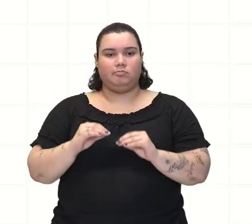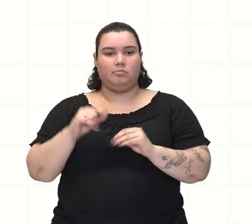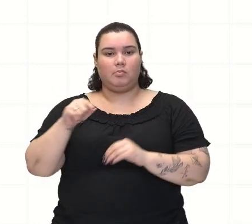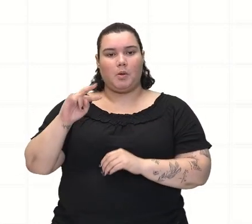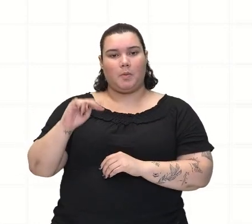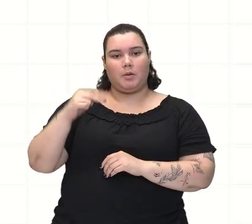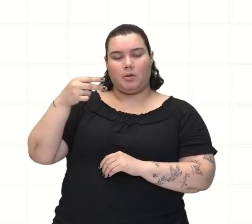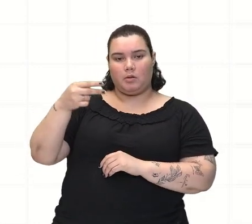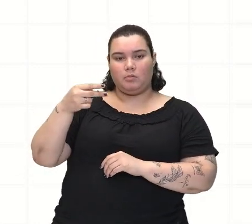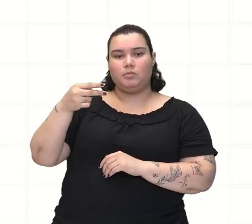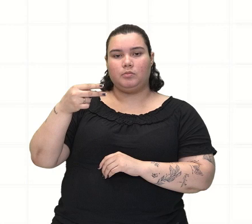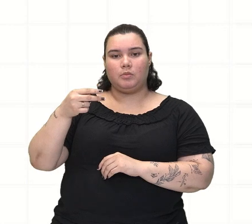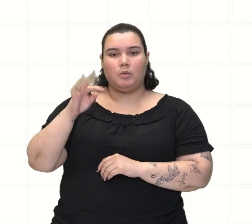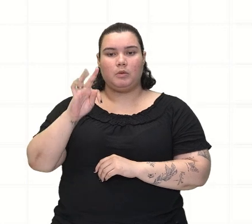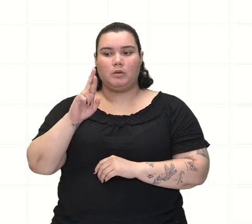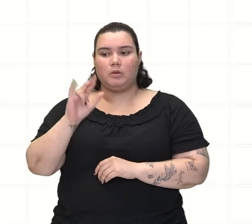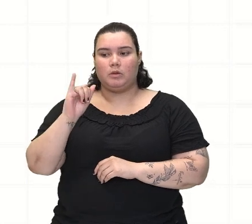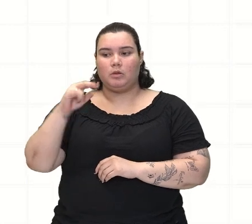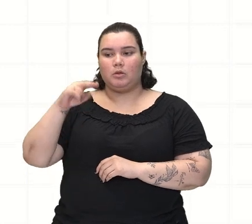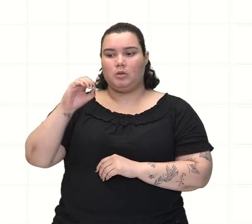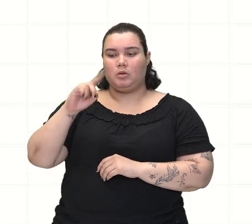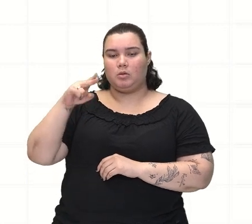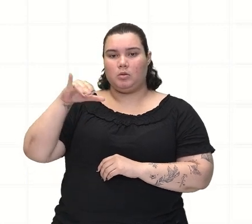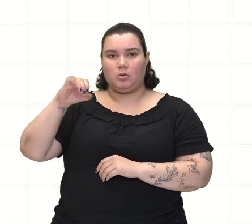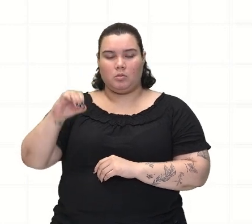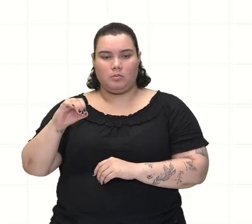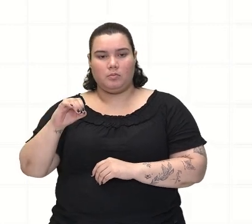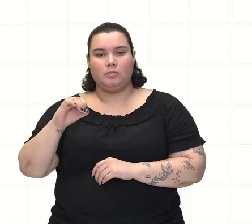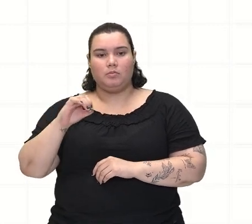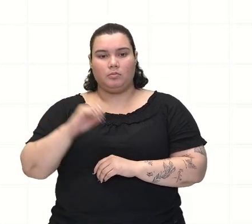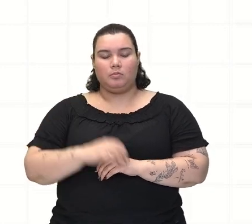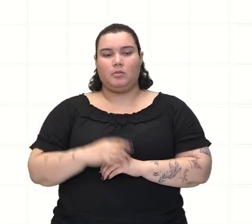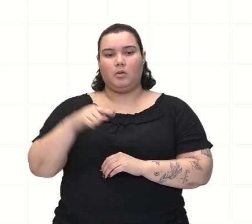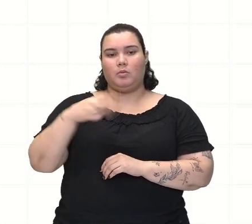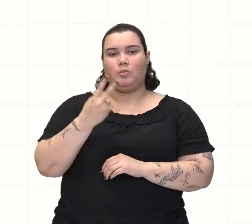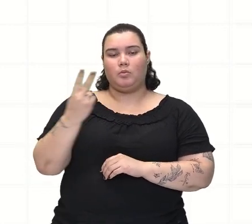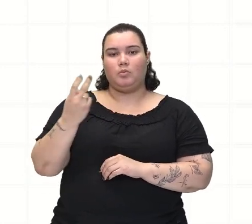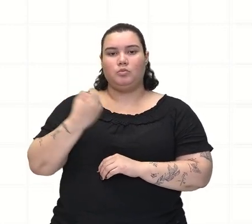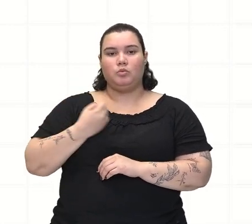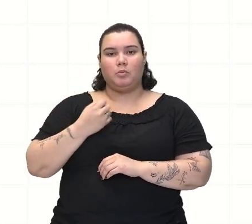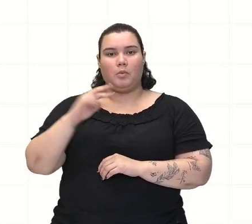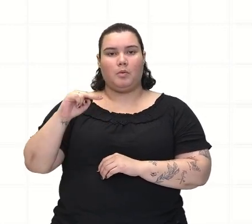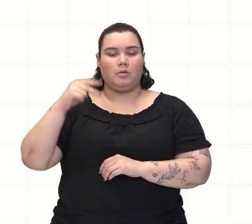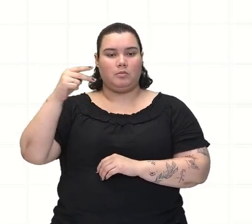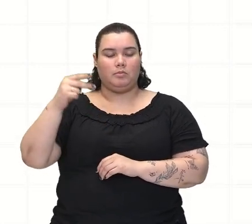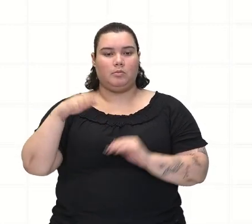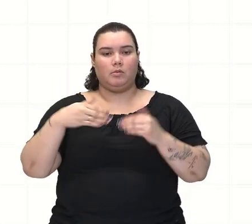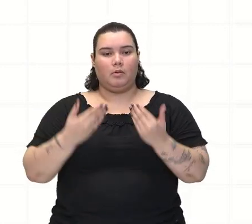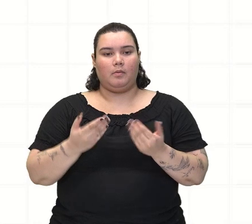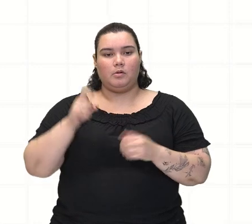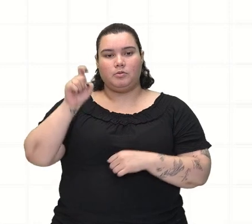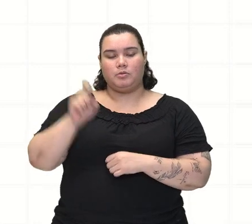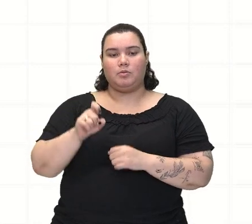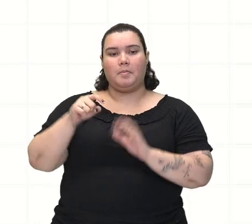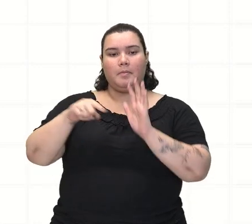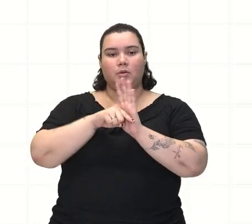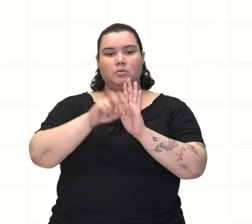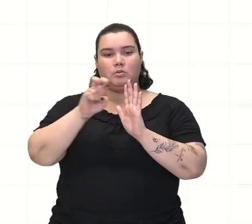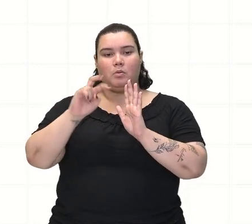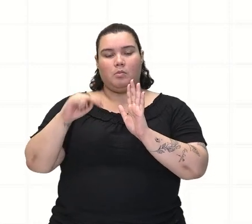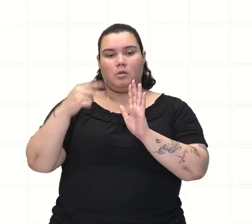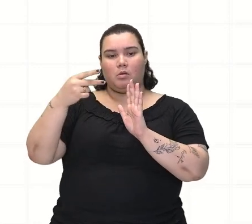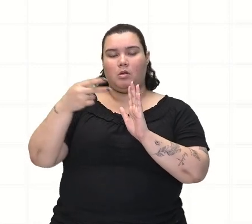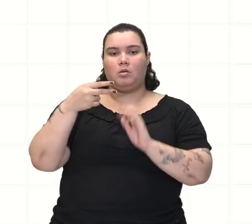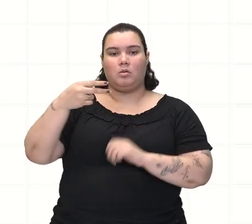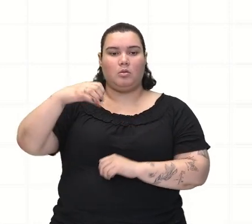aqui, né, esse trinômio, como a diferença de dois termos ao quadrado. Então, vai ficar x menos 5 ao quadrado é igual